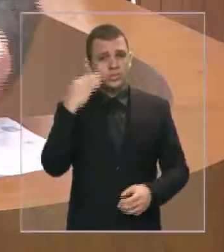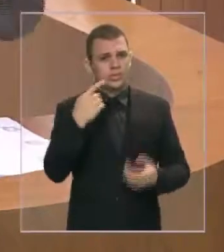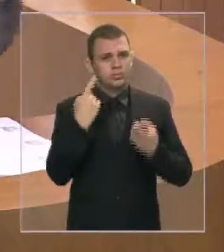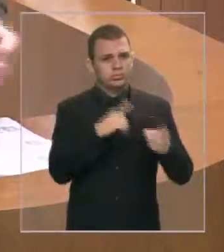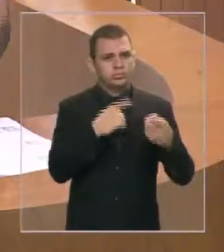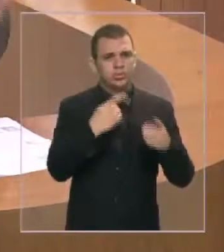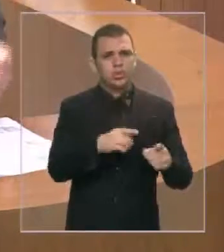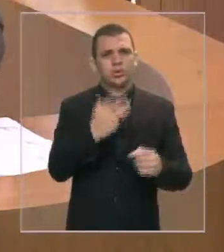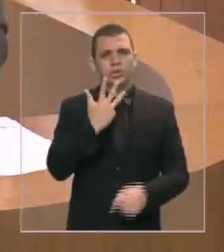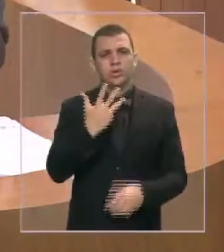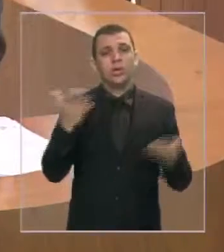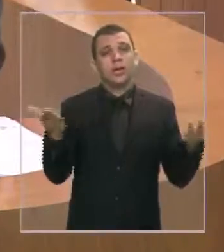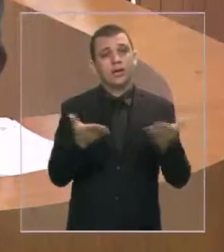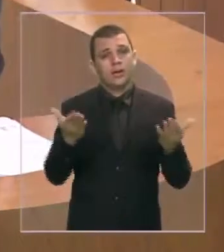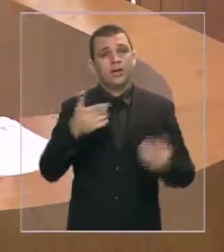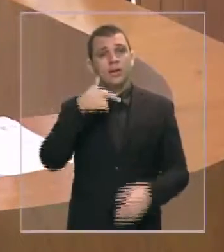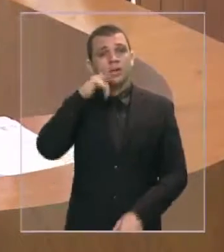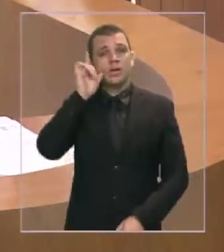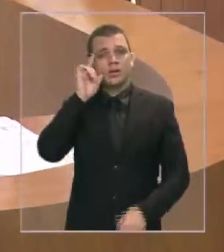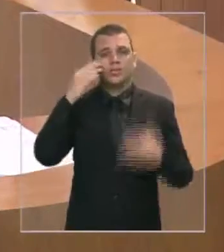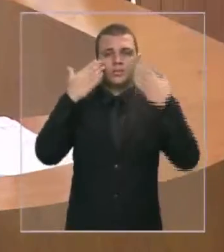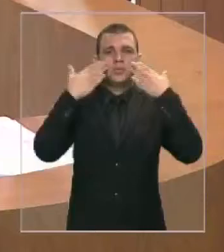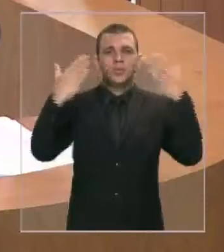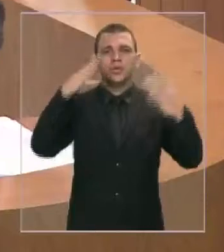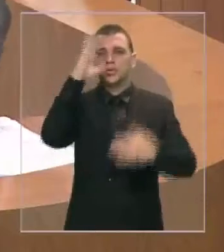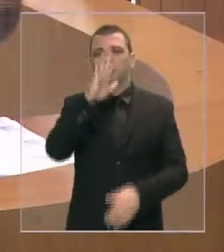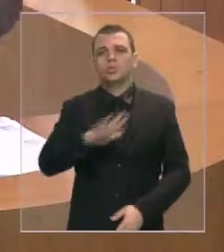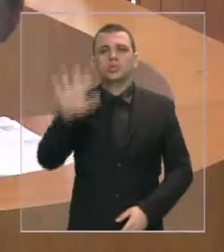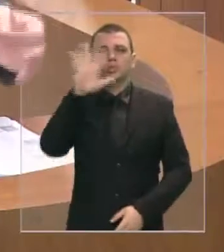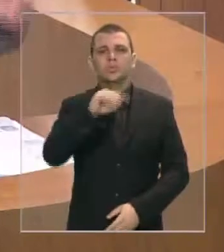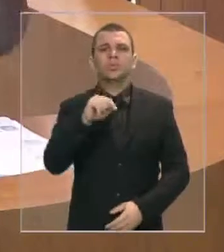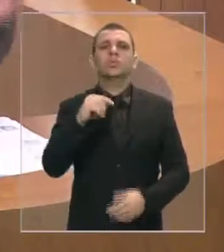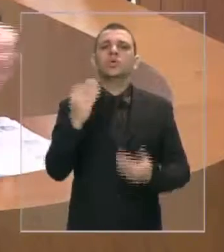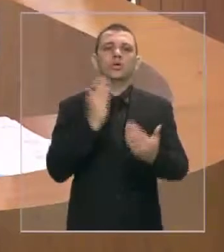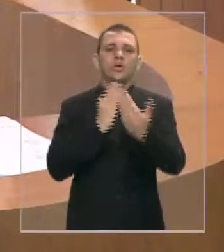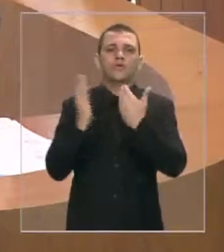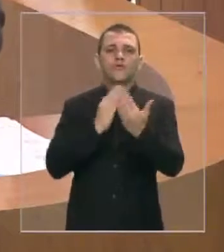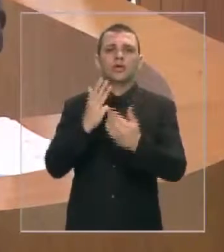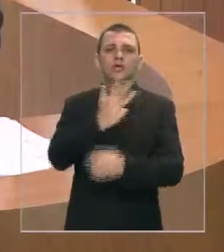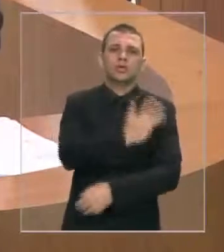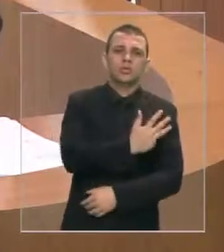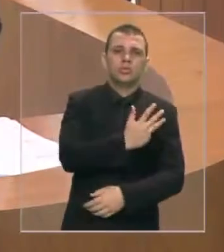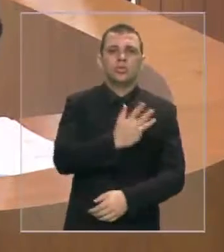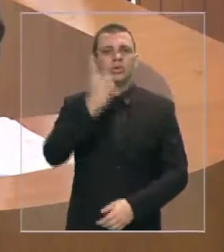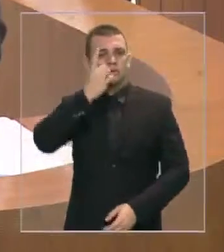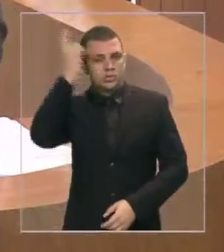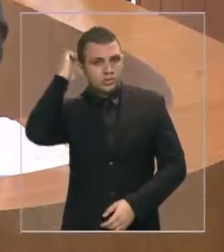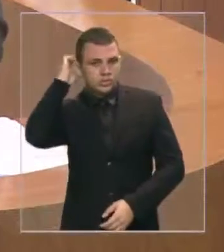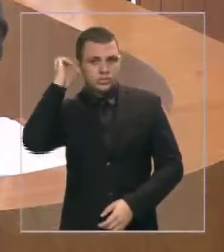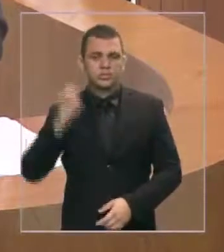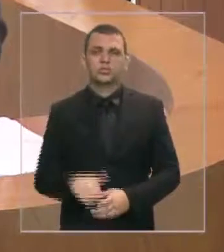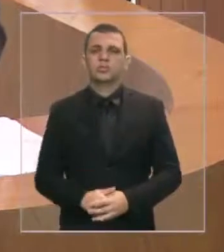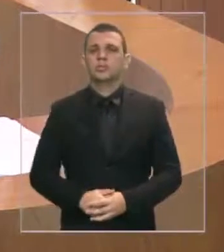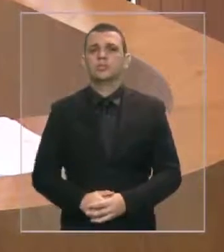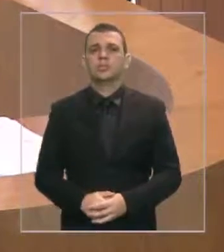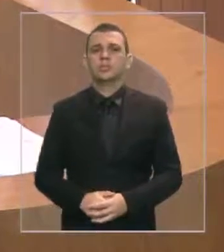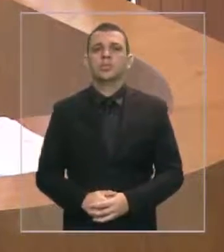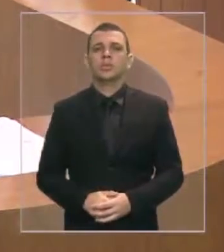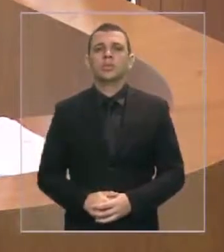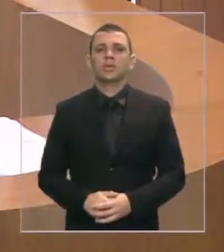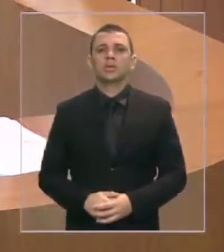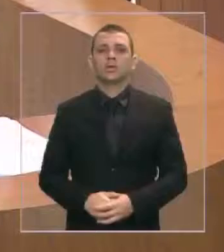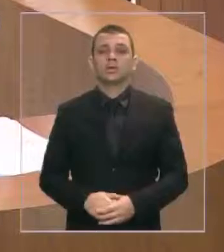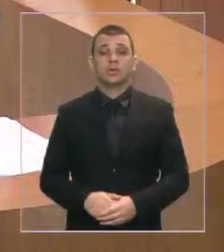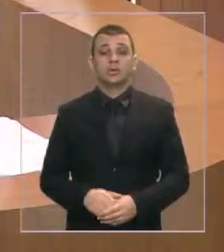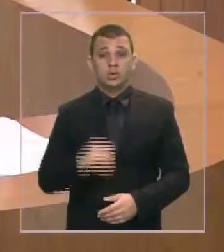expor nacionalmente uma fala do ex-presidente Lula com a presidenta da República, Dilma Rousseff. Como bem disse o